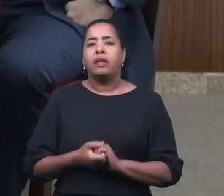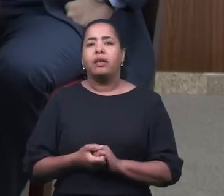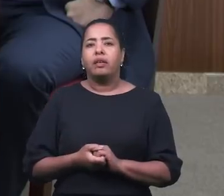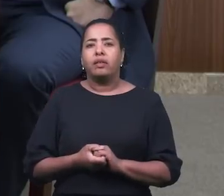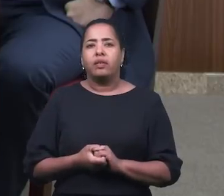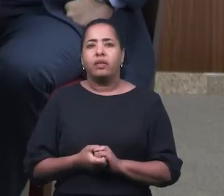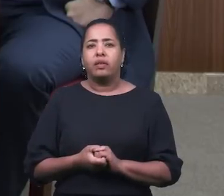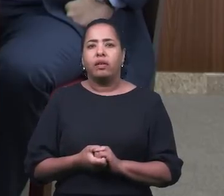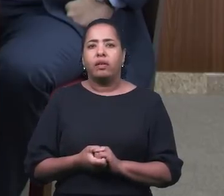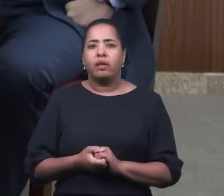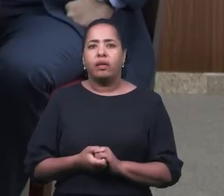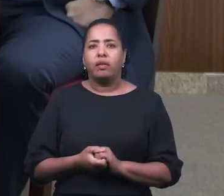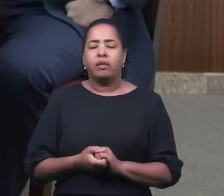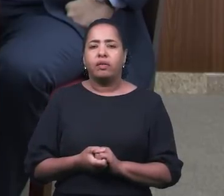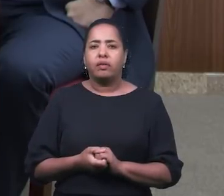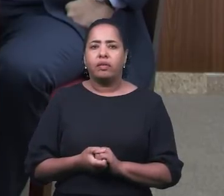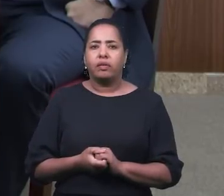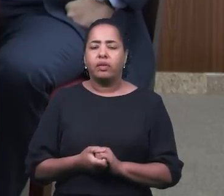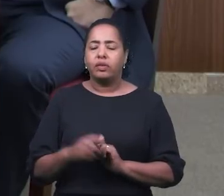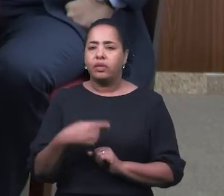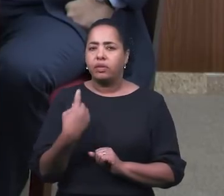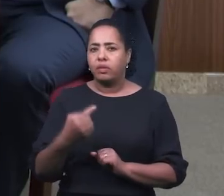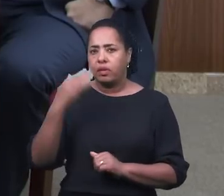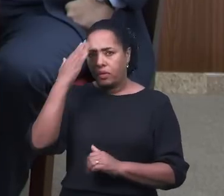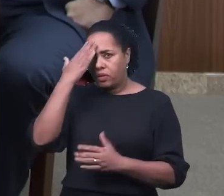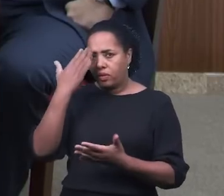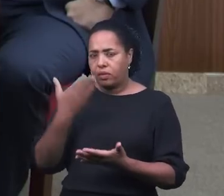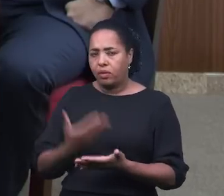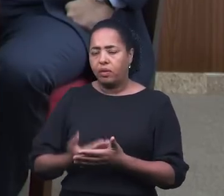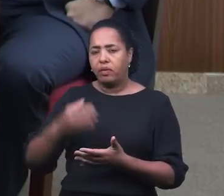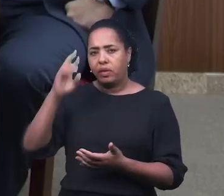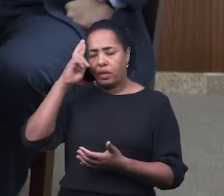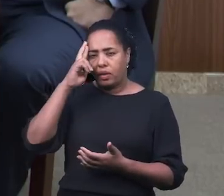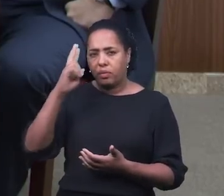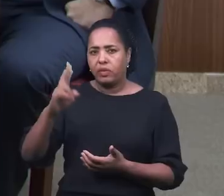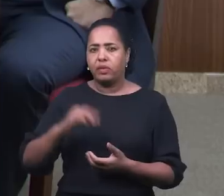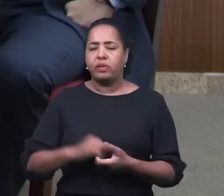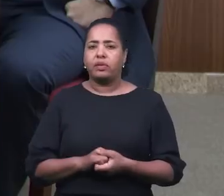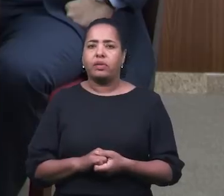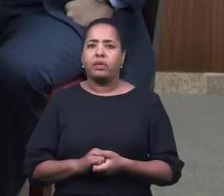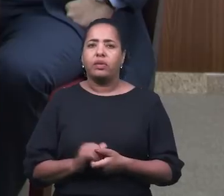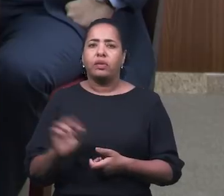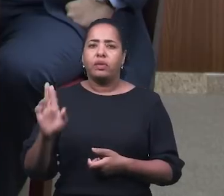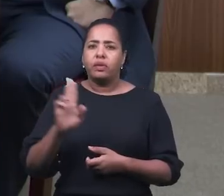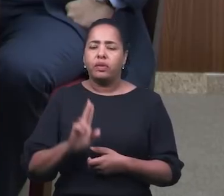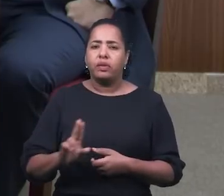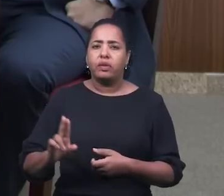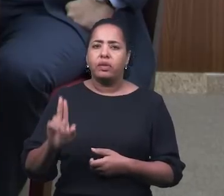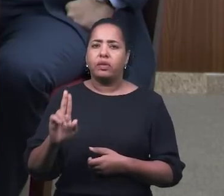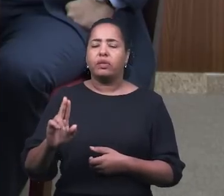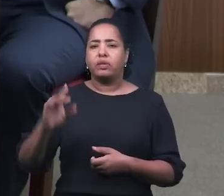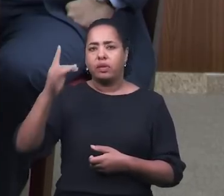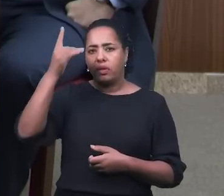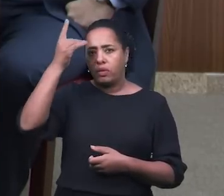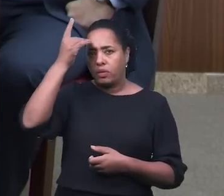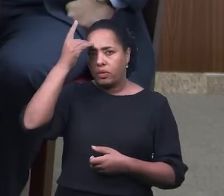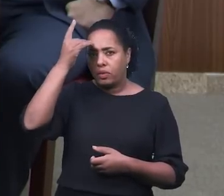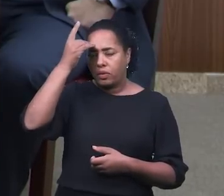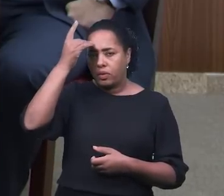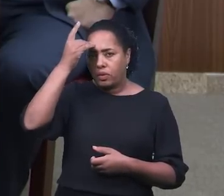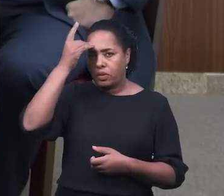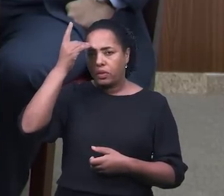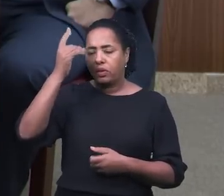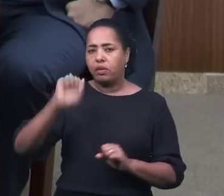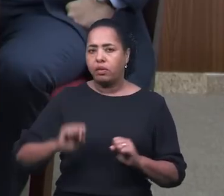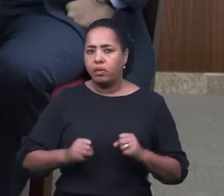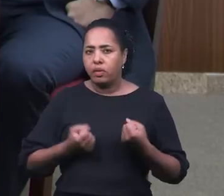dadas, a importância de nós confiarmos no Senhor, em primeiro lugar, e utilizarmos os dons espirituais